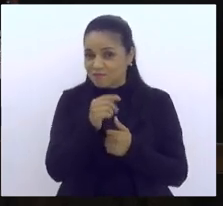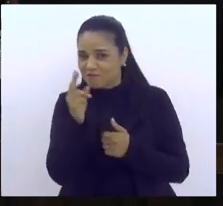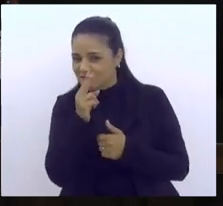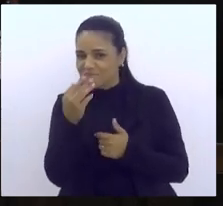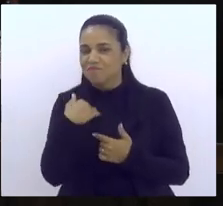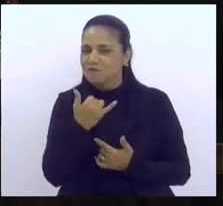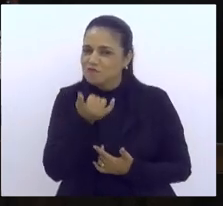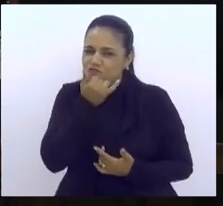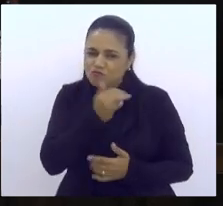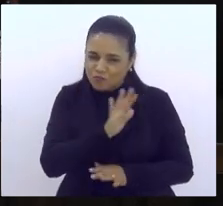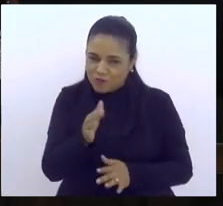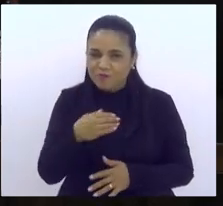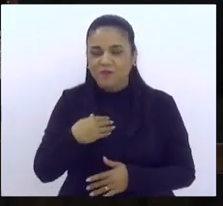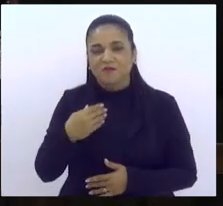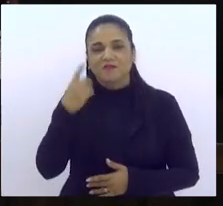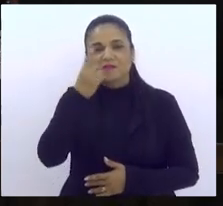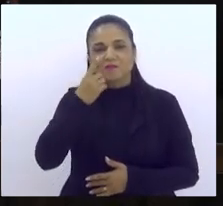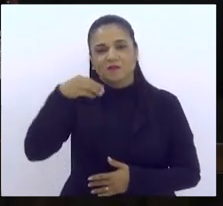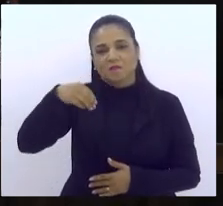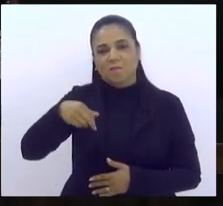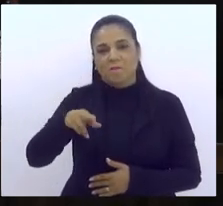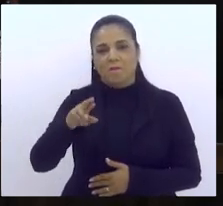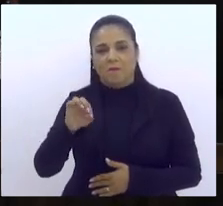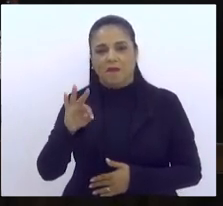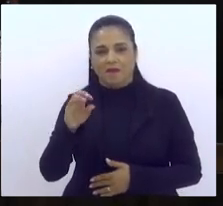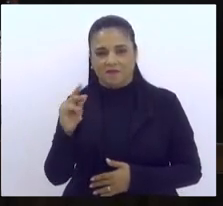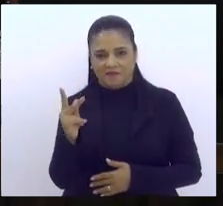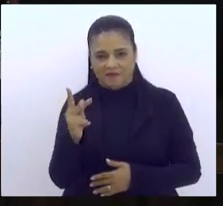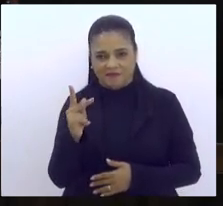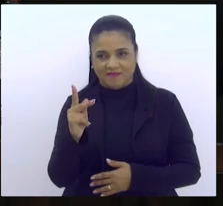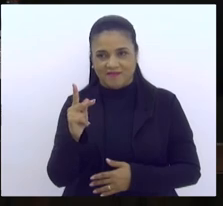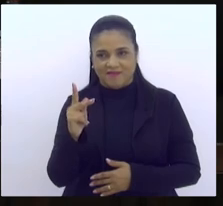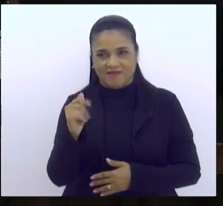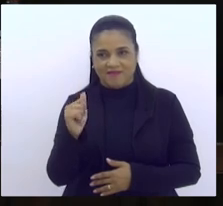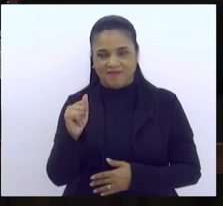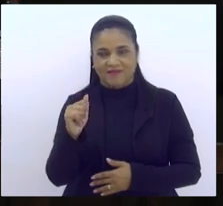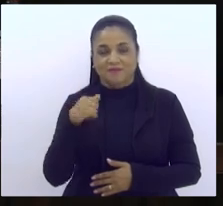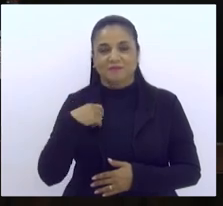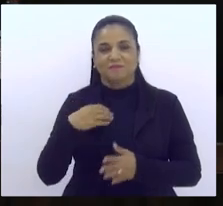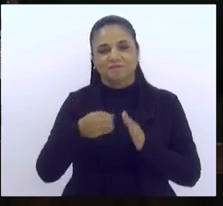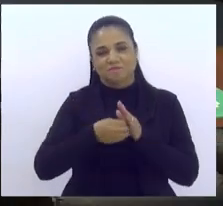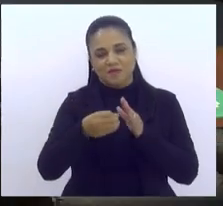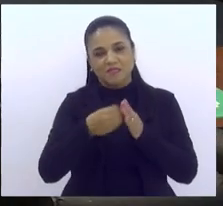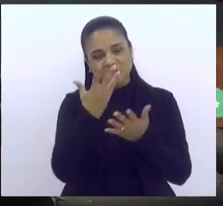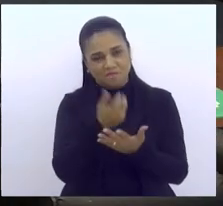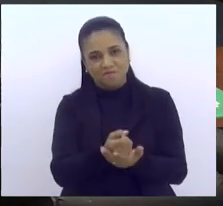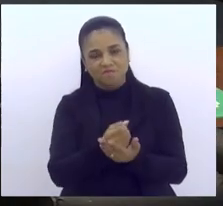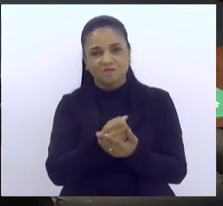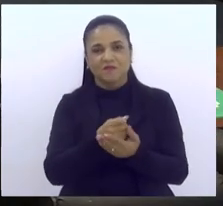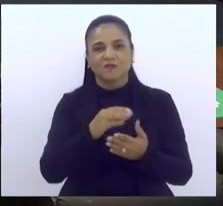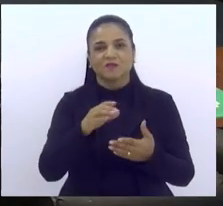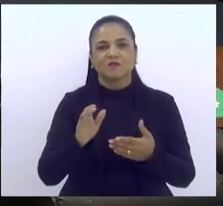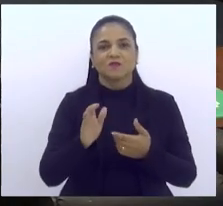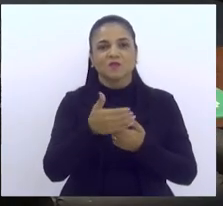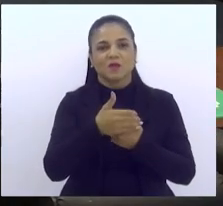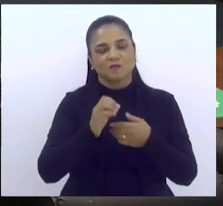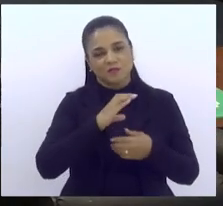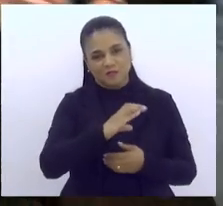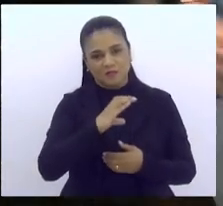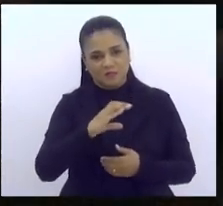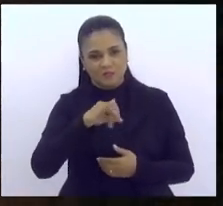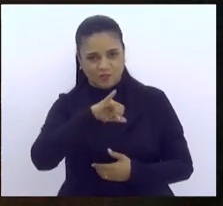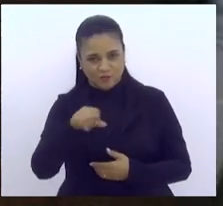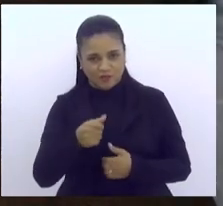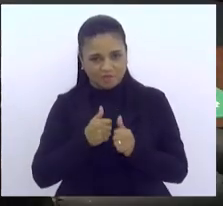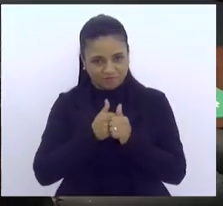perdoa, deputada Marta Rocha. Ainda virei o fone. Para ser favorável nos termos da CCJ.